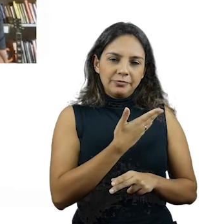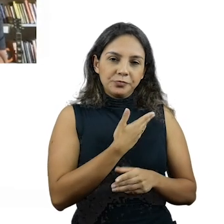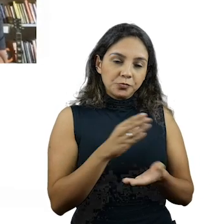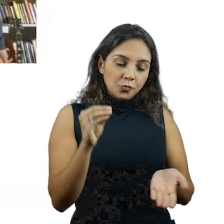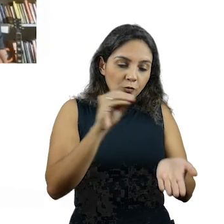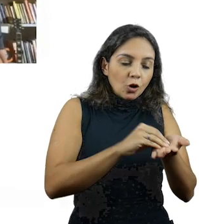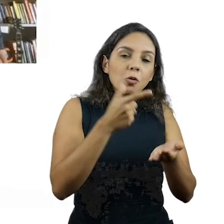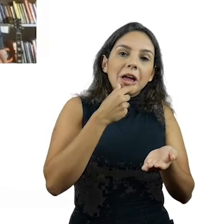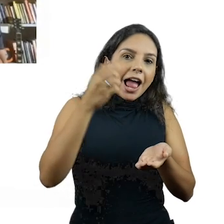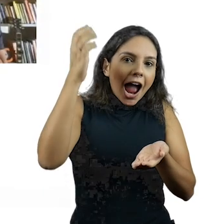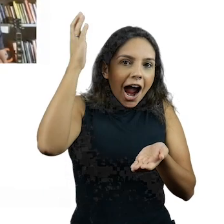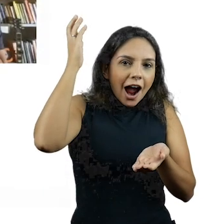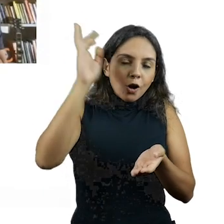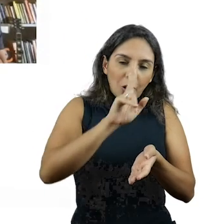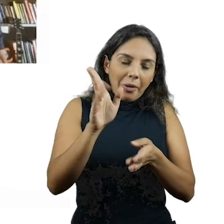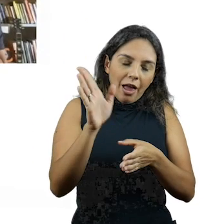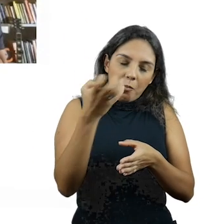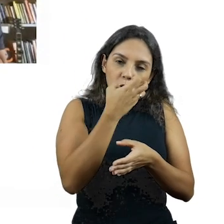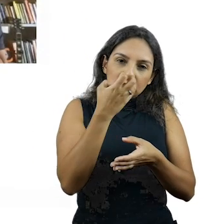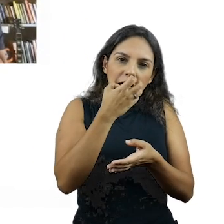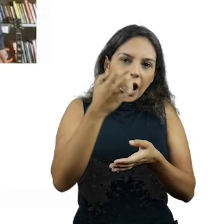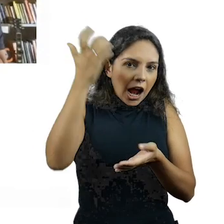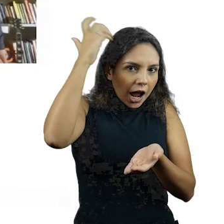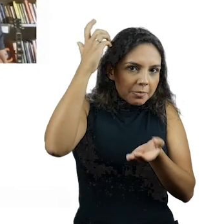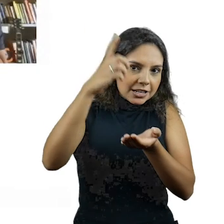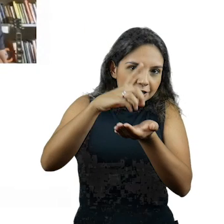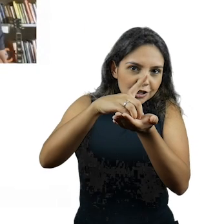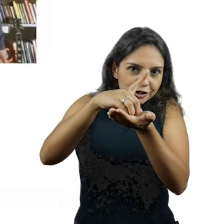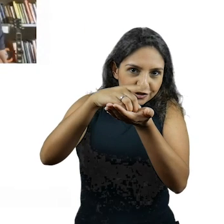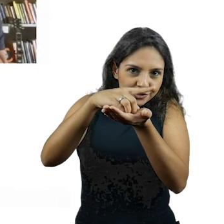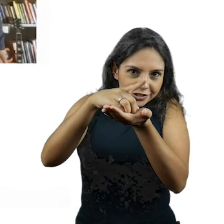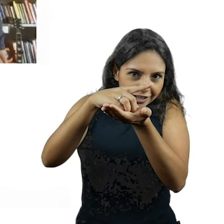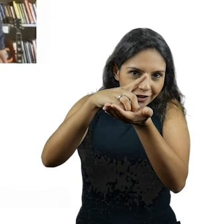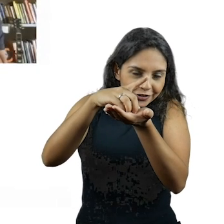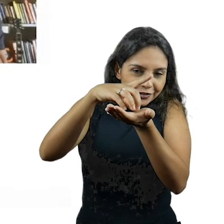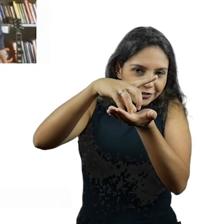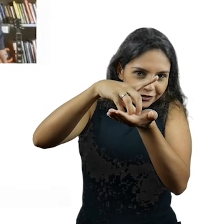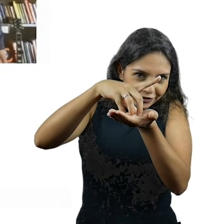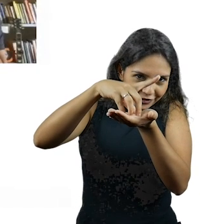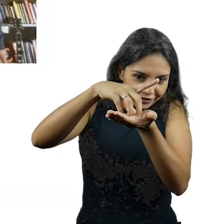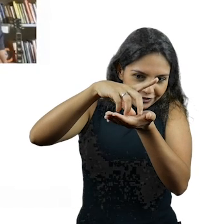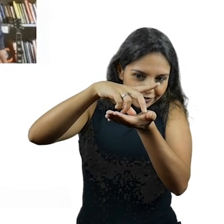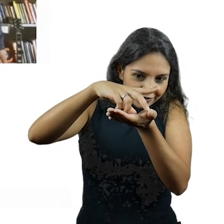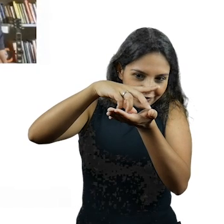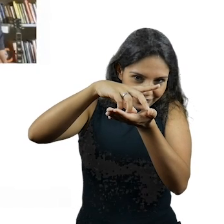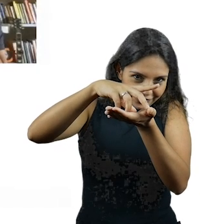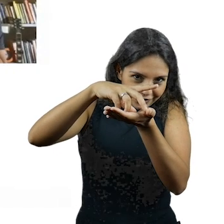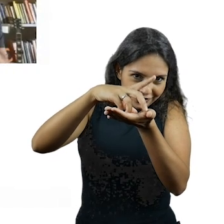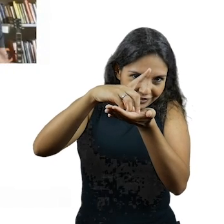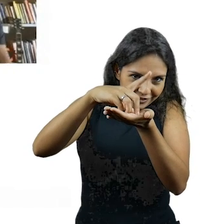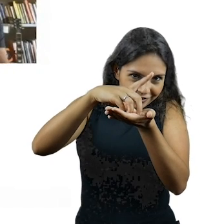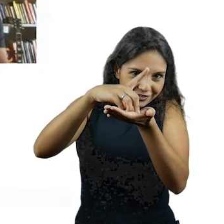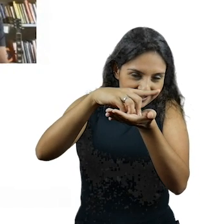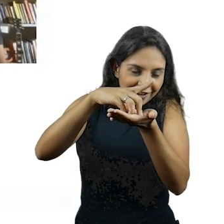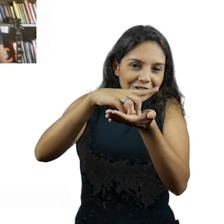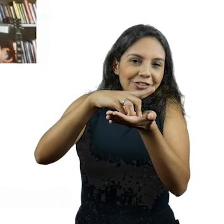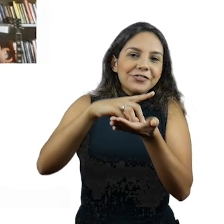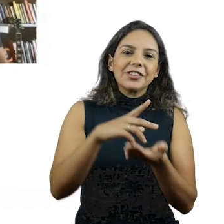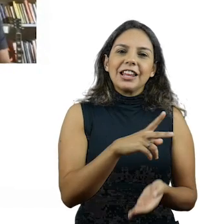Cabeça Dinossauro pra ele. Aí ele ouviu o Cabeça Dinossauro, eu falei assim, vai falar que é uma merda,